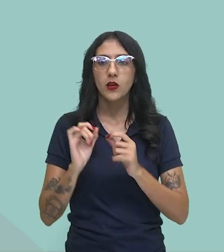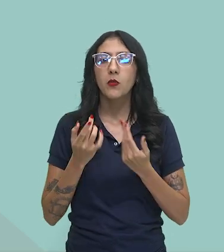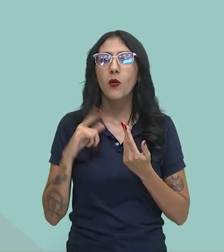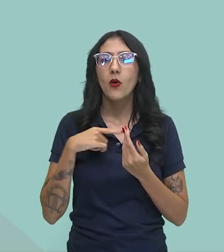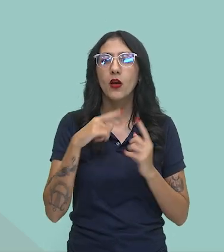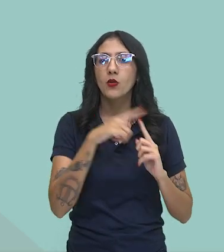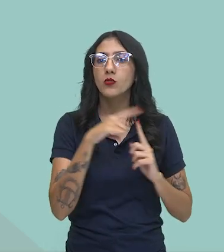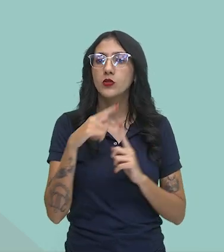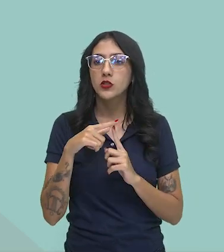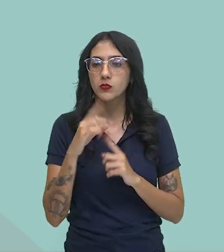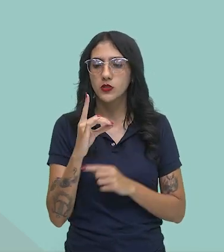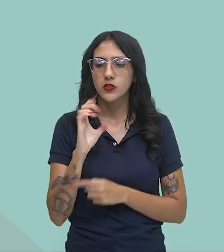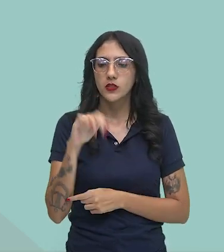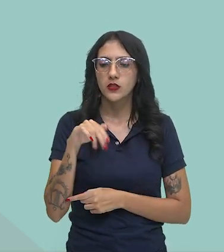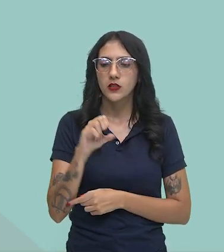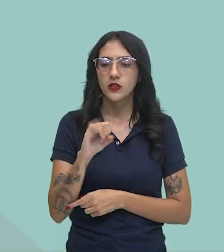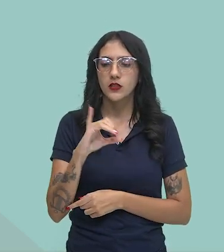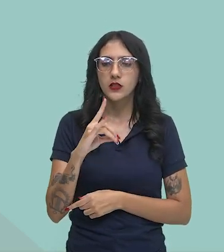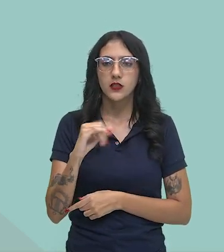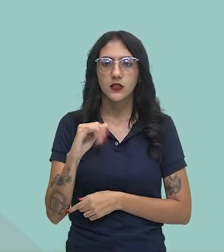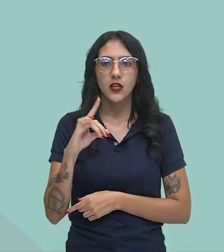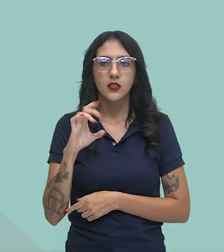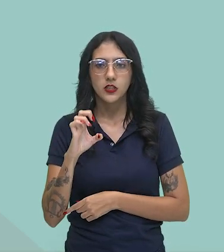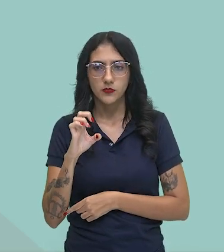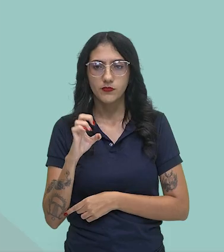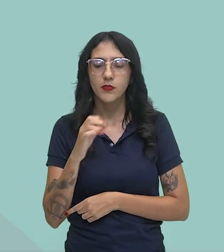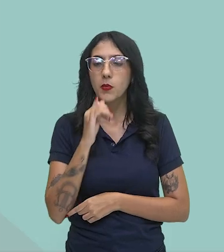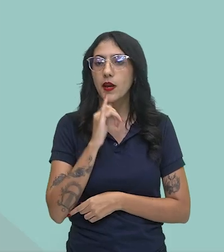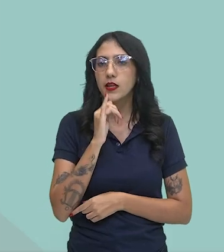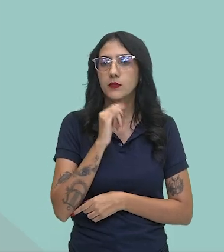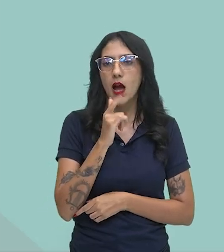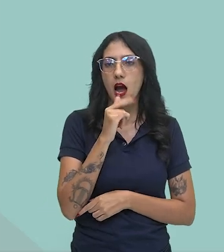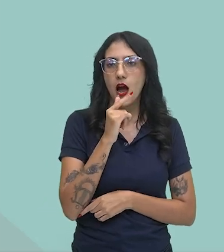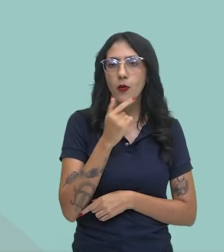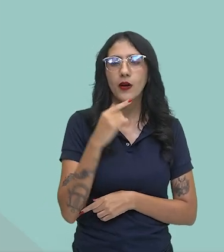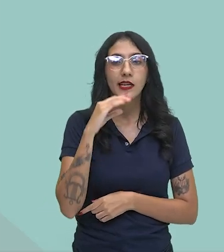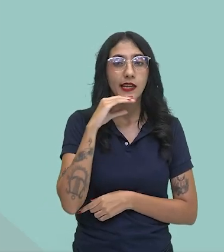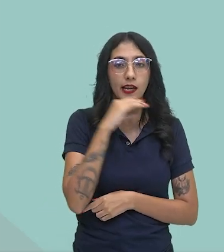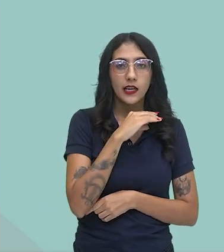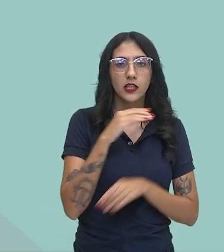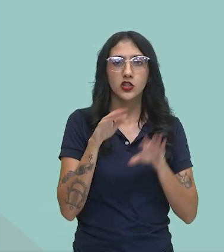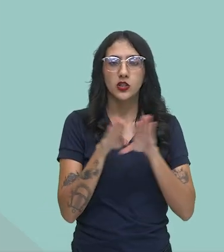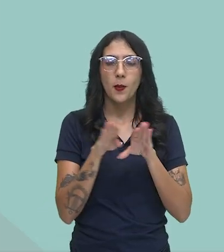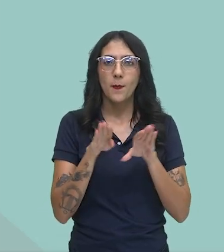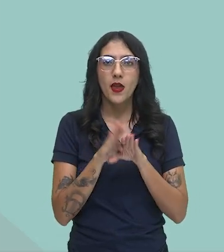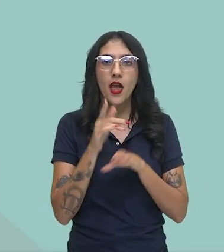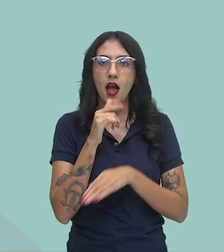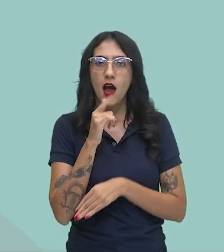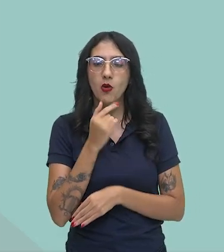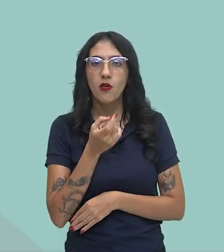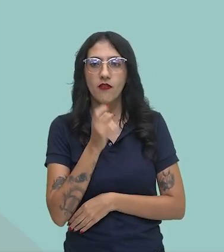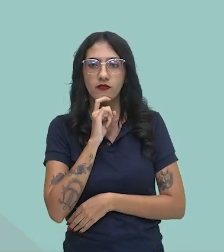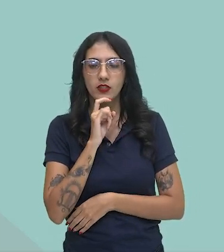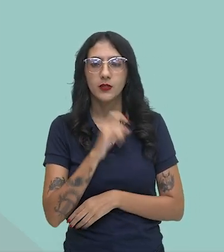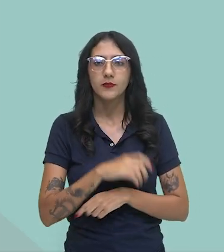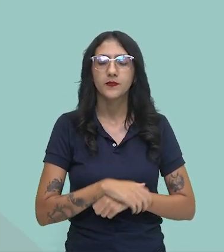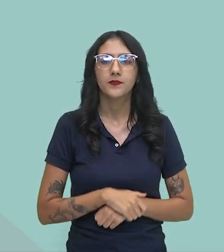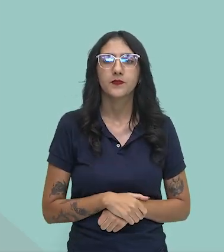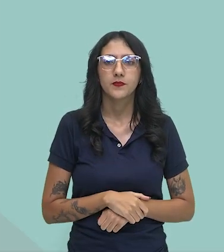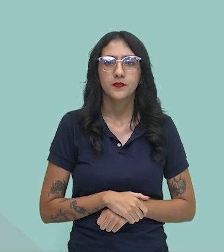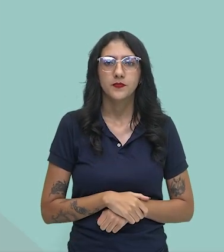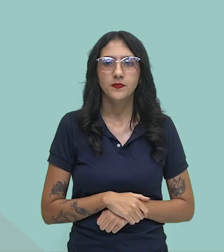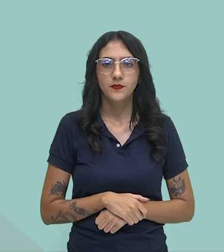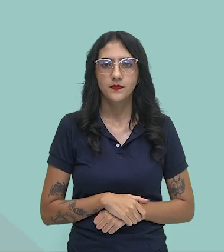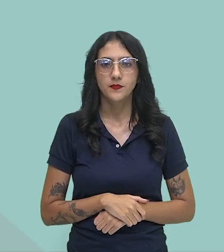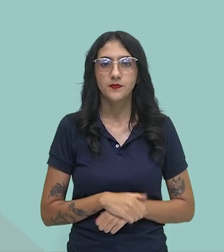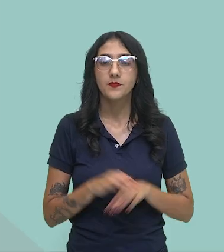de densidade entre o fluido mais quente e o mais frio. E, por fim, nós temos a